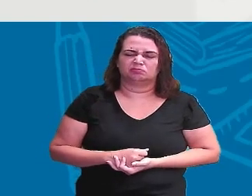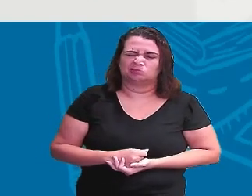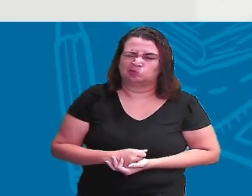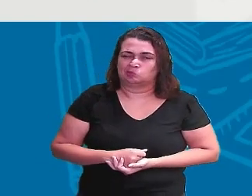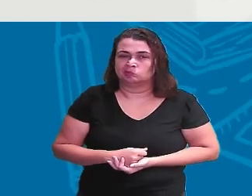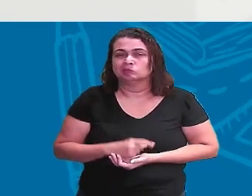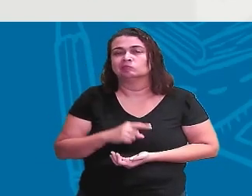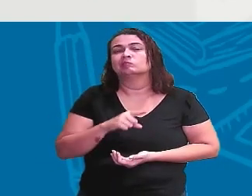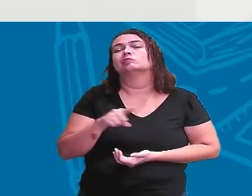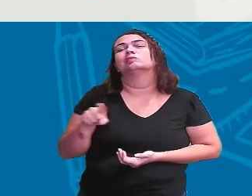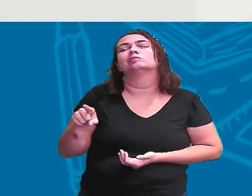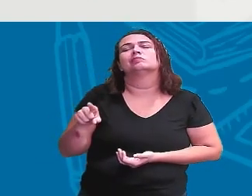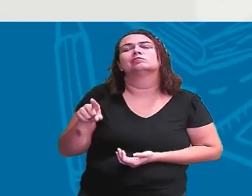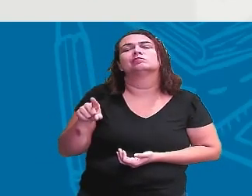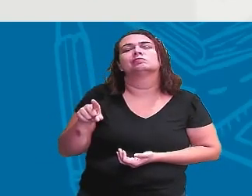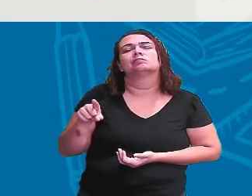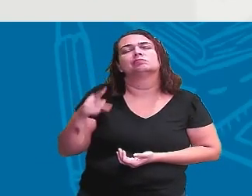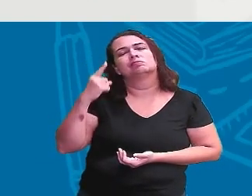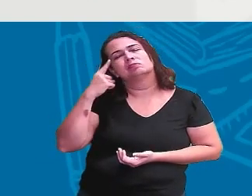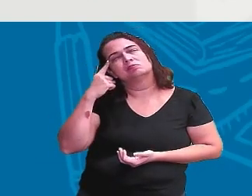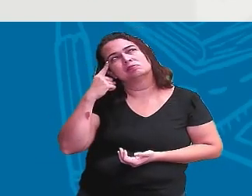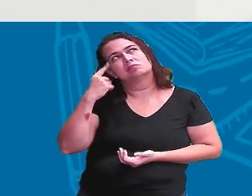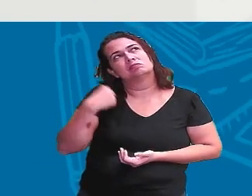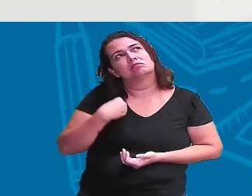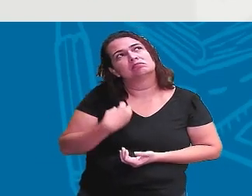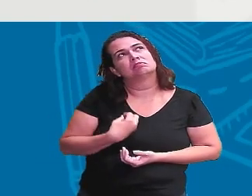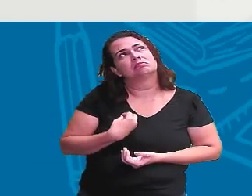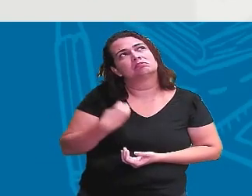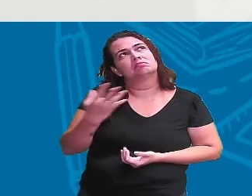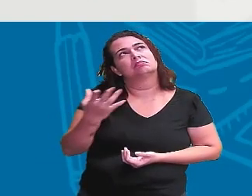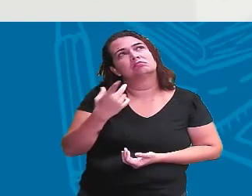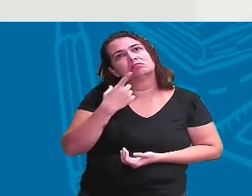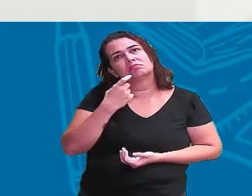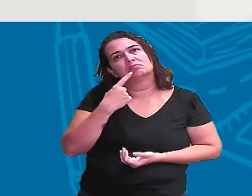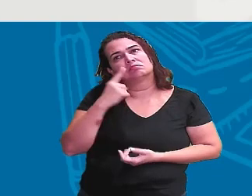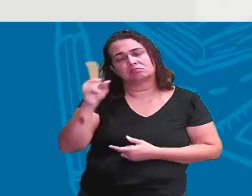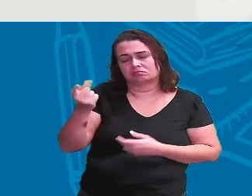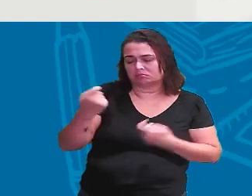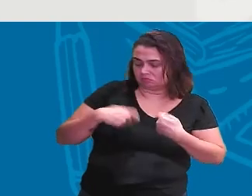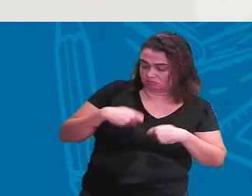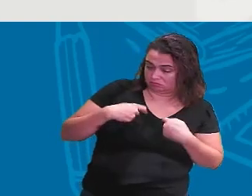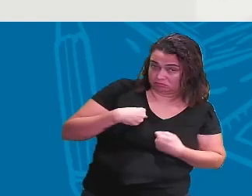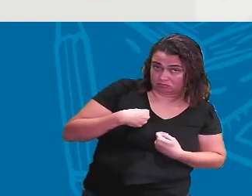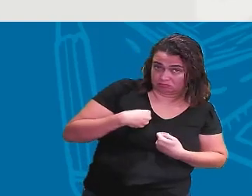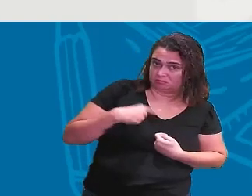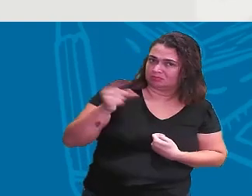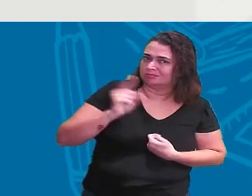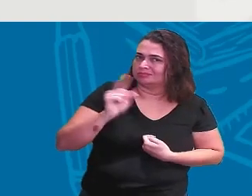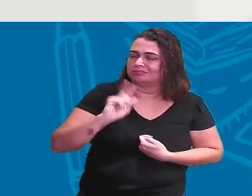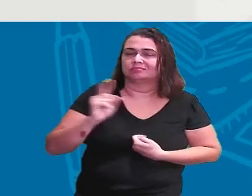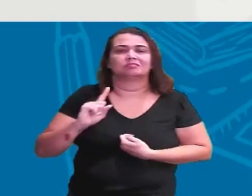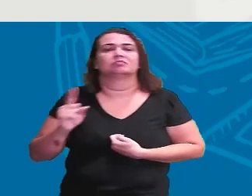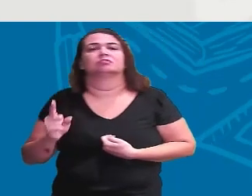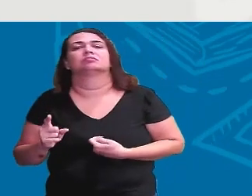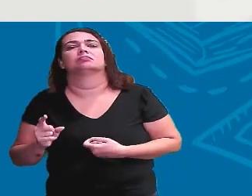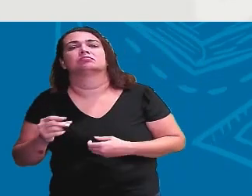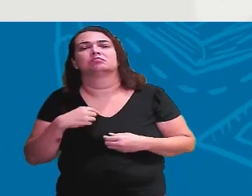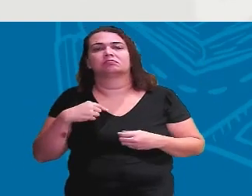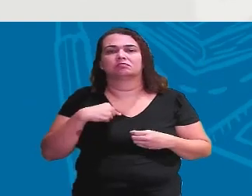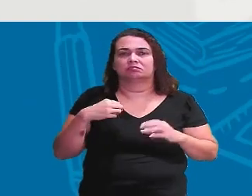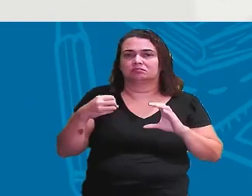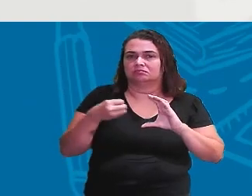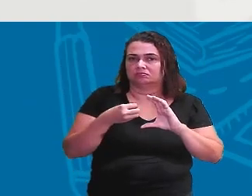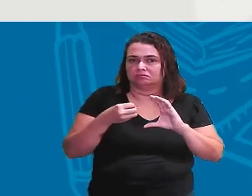ô professor, mas se a gente doar sangue, a gente não vai ficar precisando não, de forma alguma. Essas nossas células,